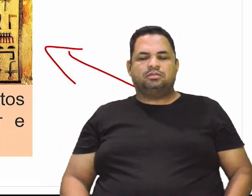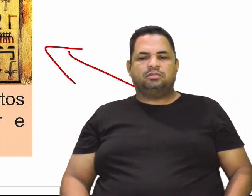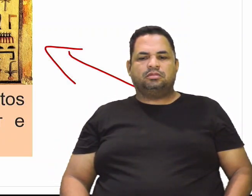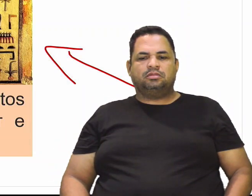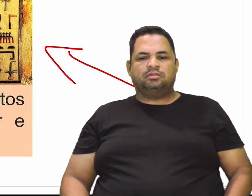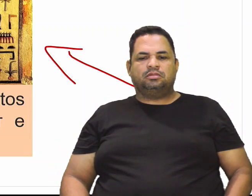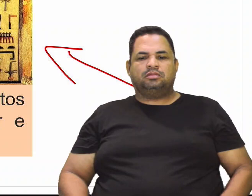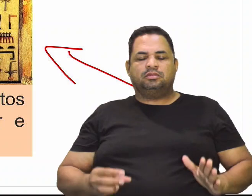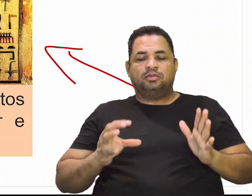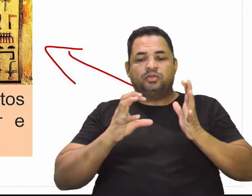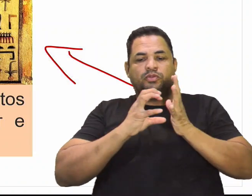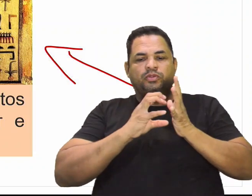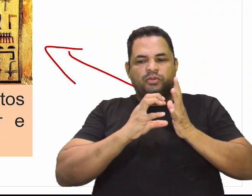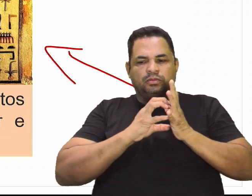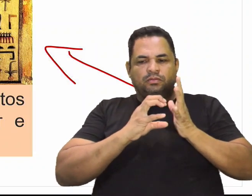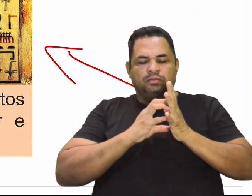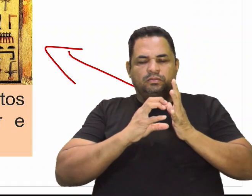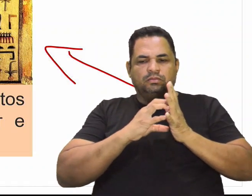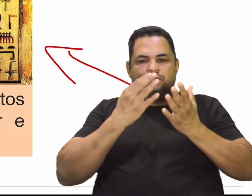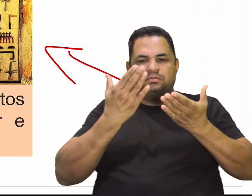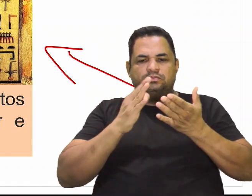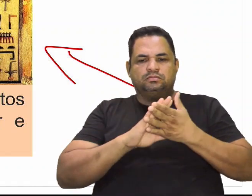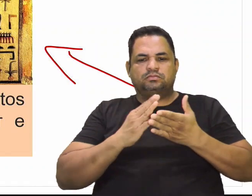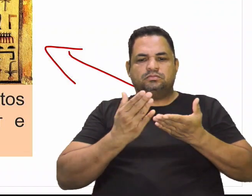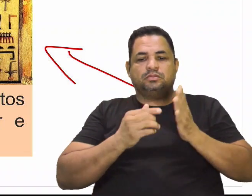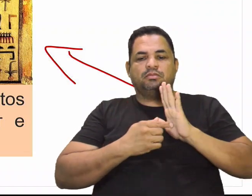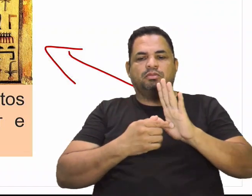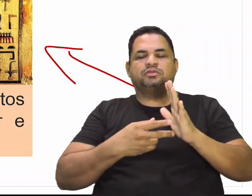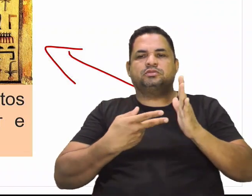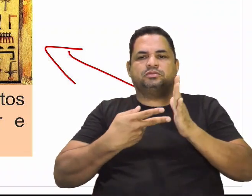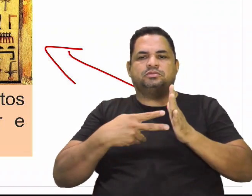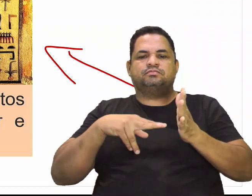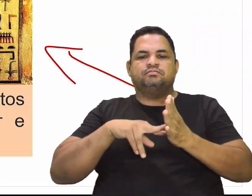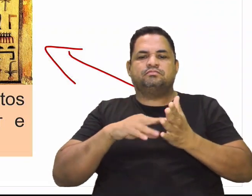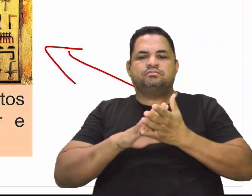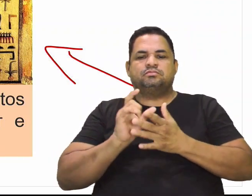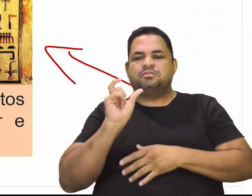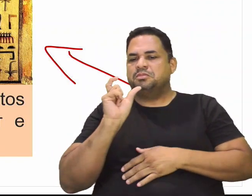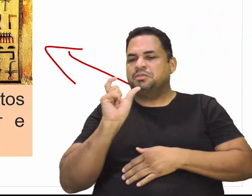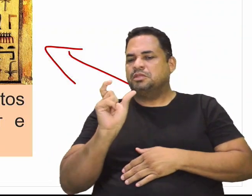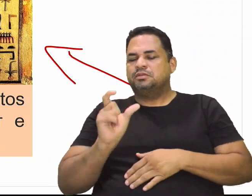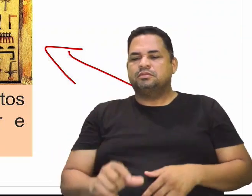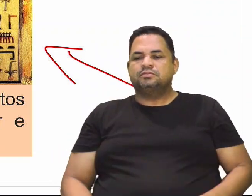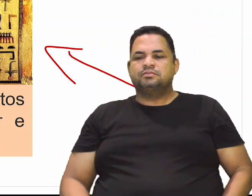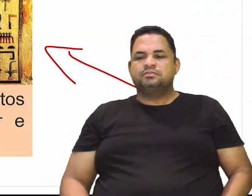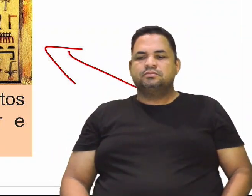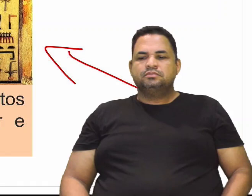os símbolos que formavam sentido, que são as palavras.